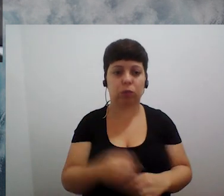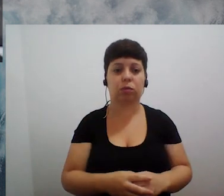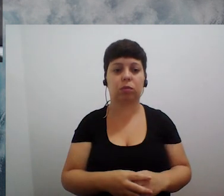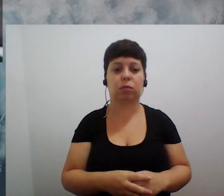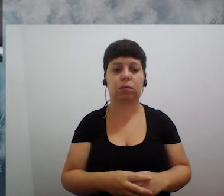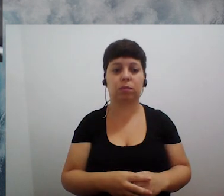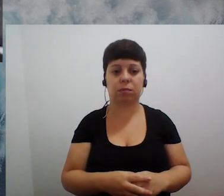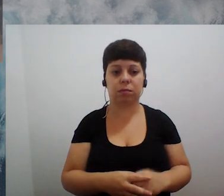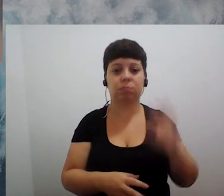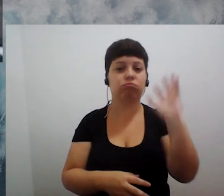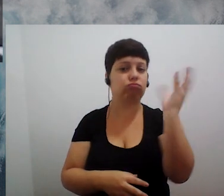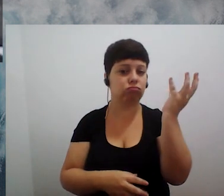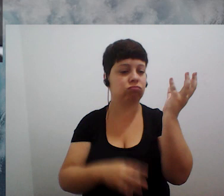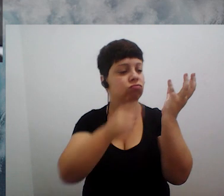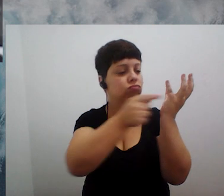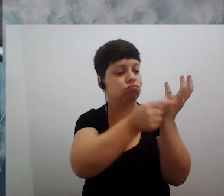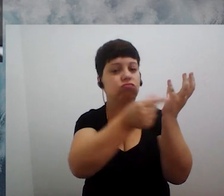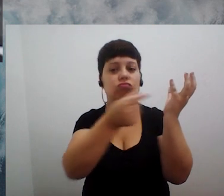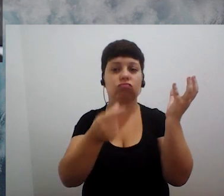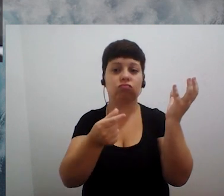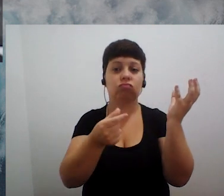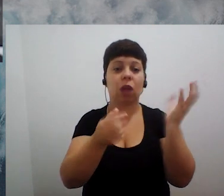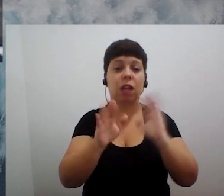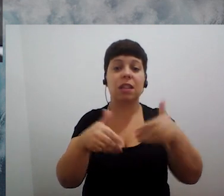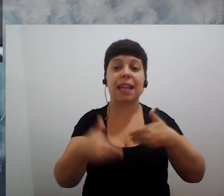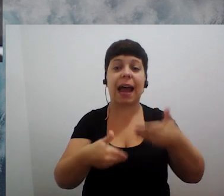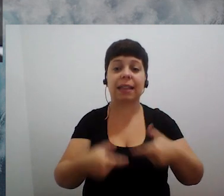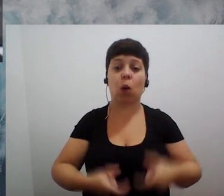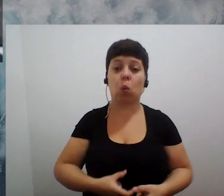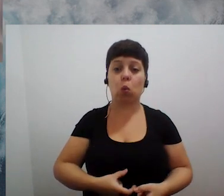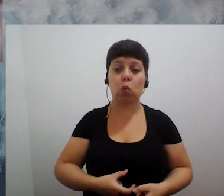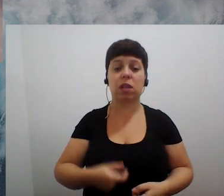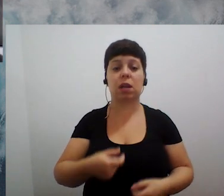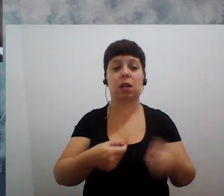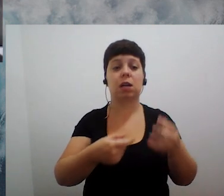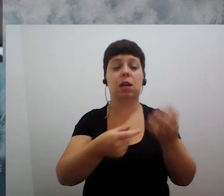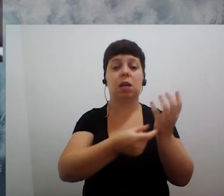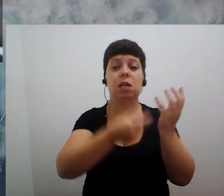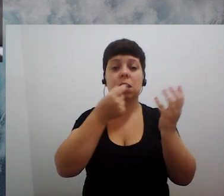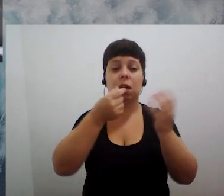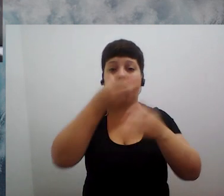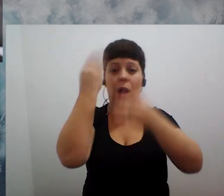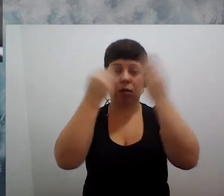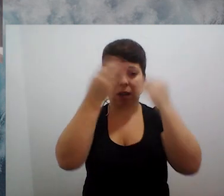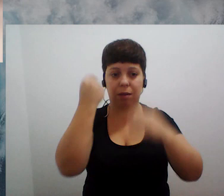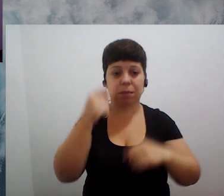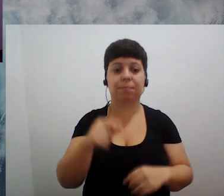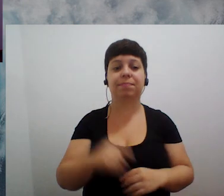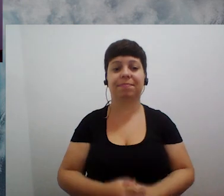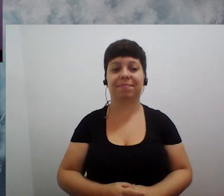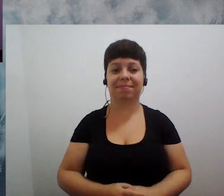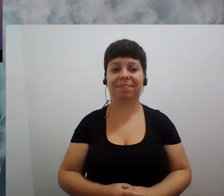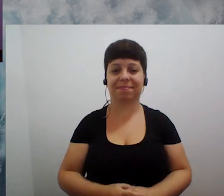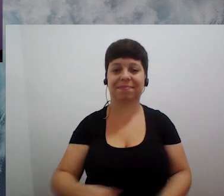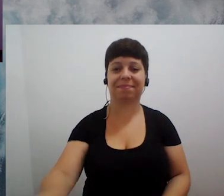tem, que são muito importantes. Em algumas culturas, ele é usado até para tratamento de úlcera, de Alzheimer. A faveleira é